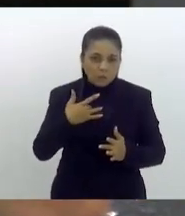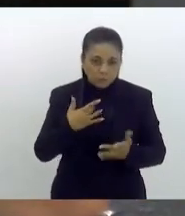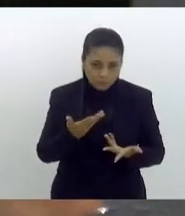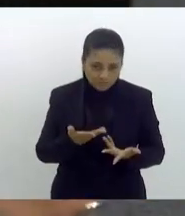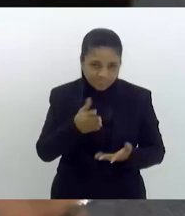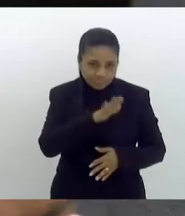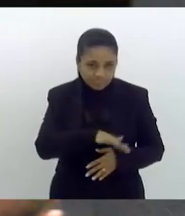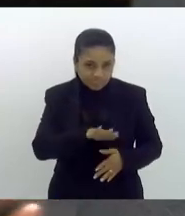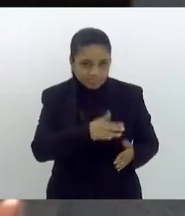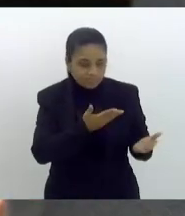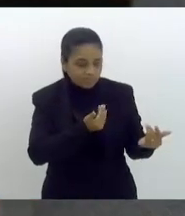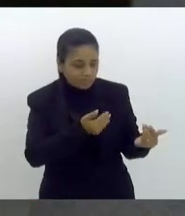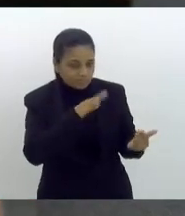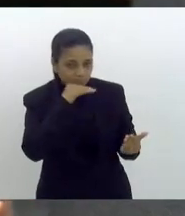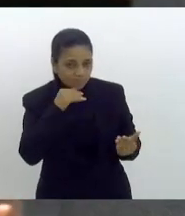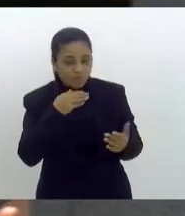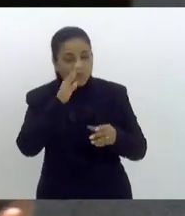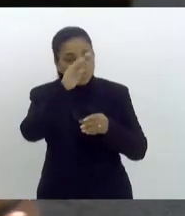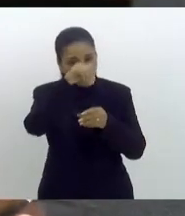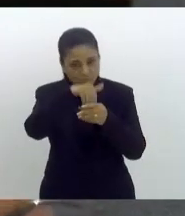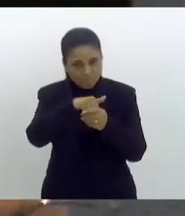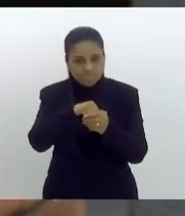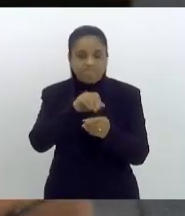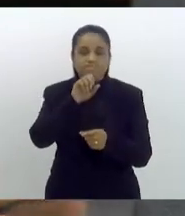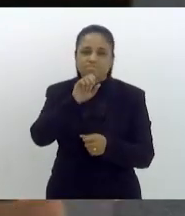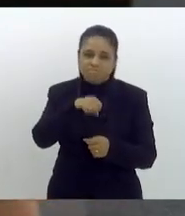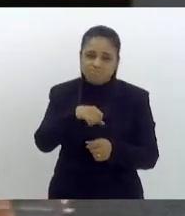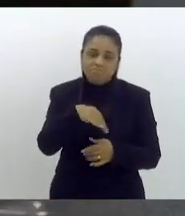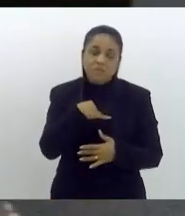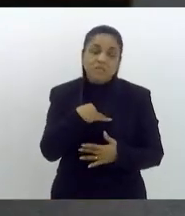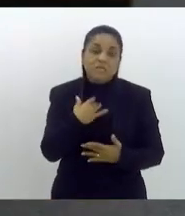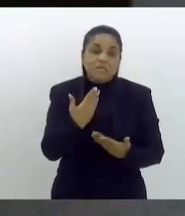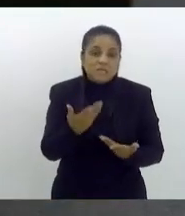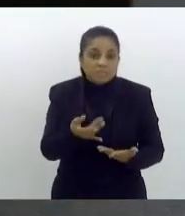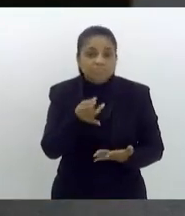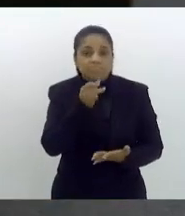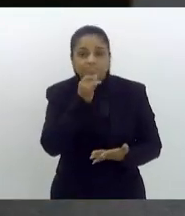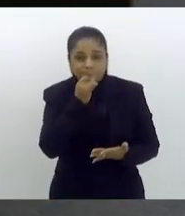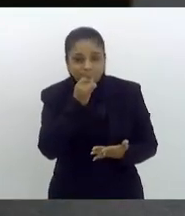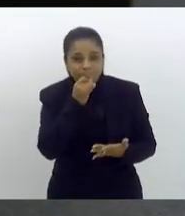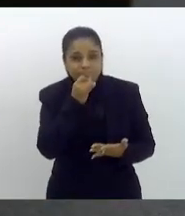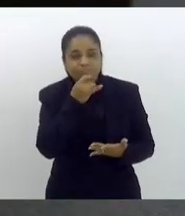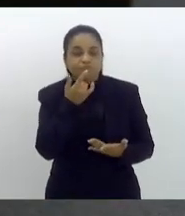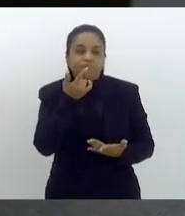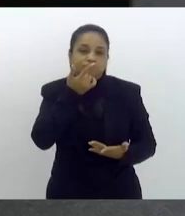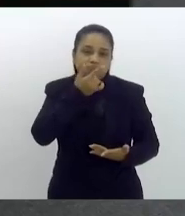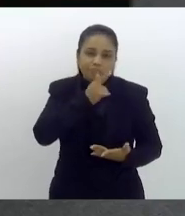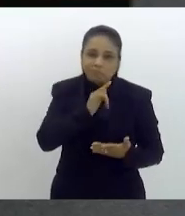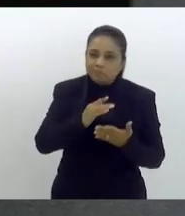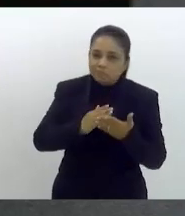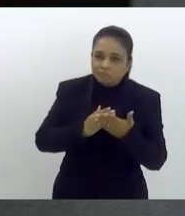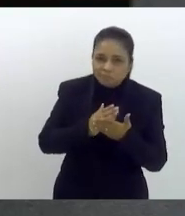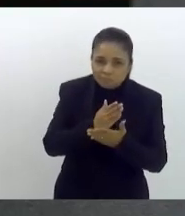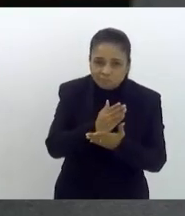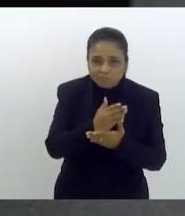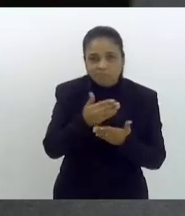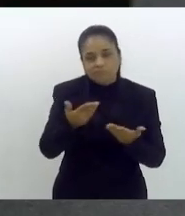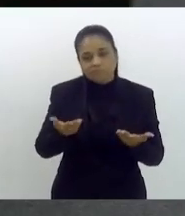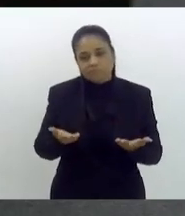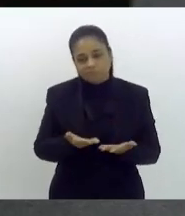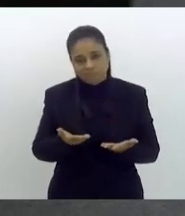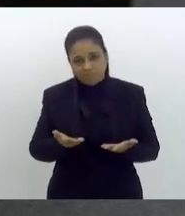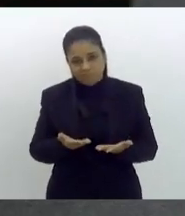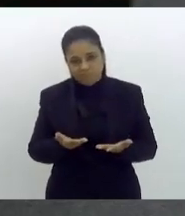declarar o meu voto favorável lamentar infelizmente que a gente não conseguiu aprovação aqui